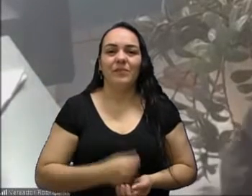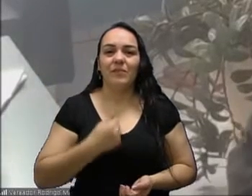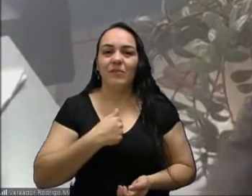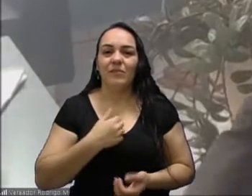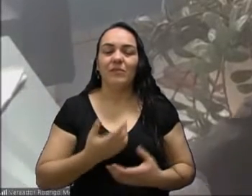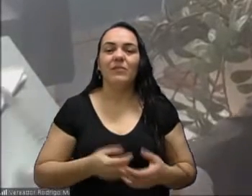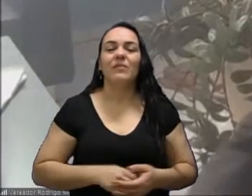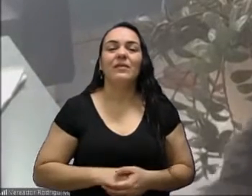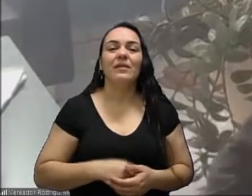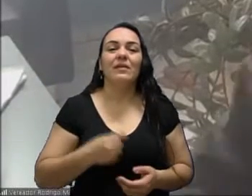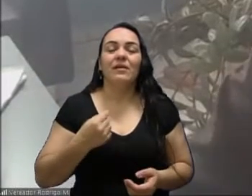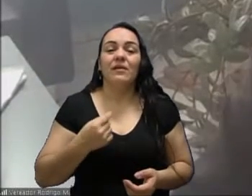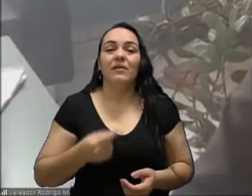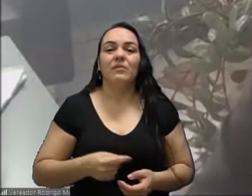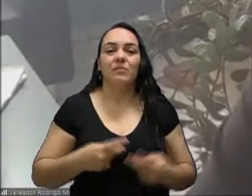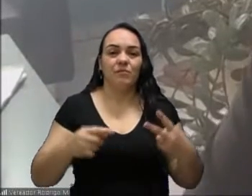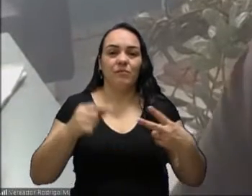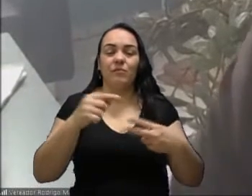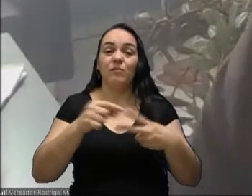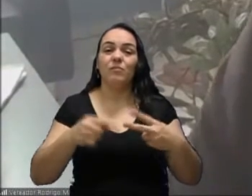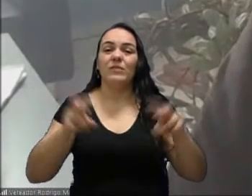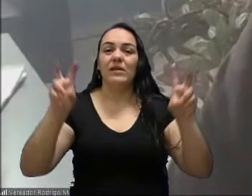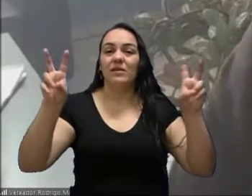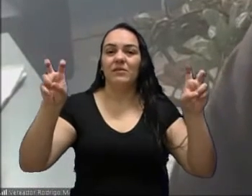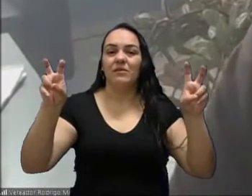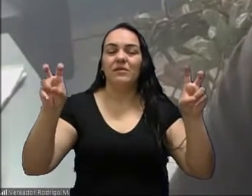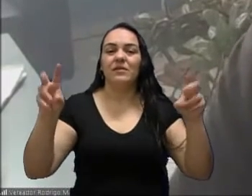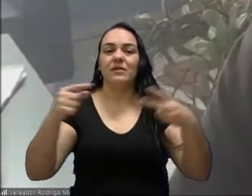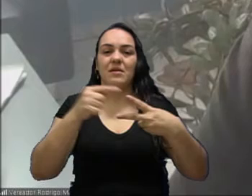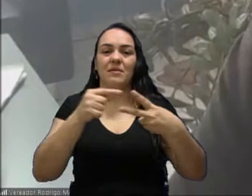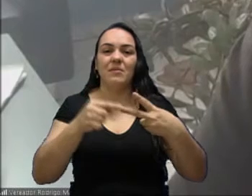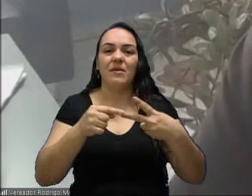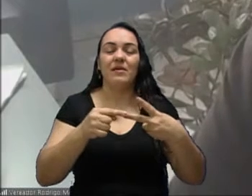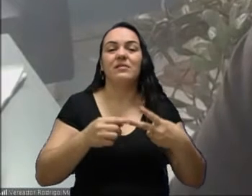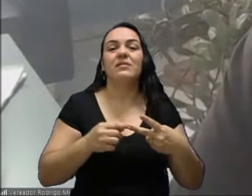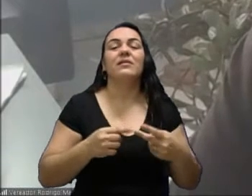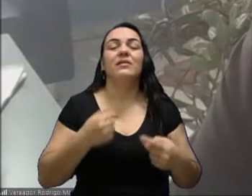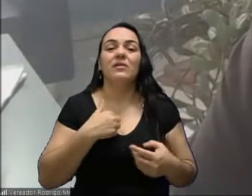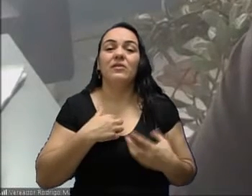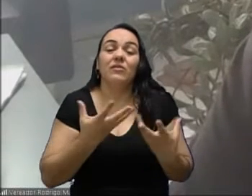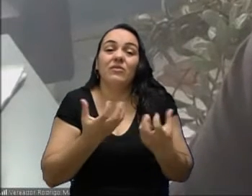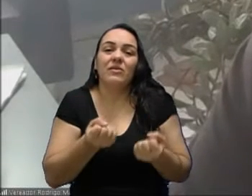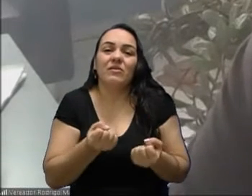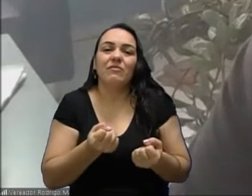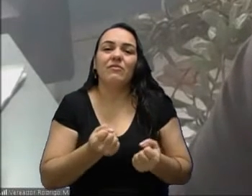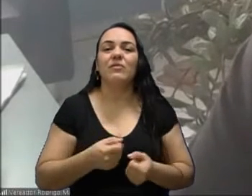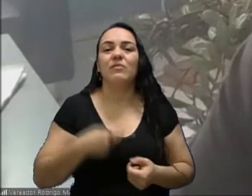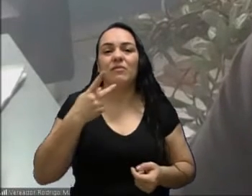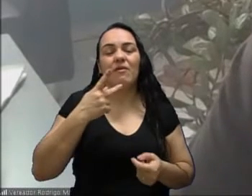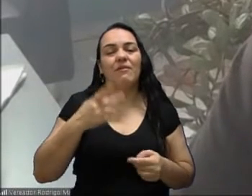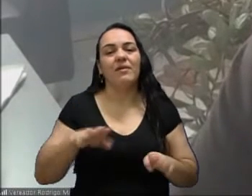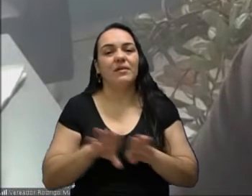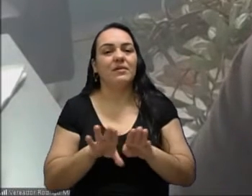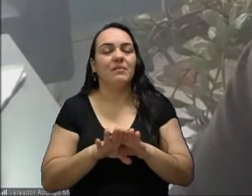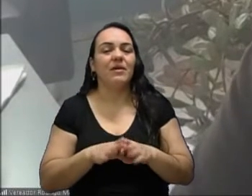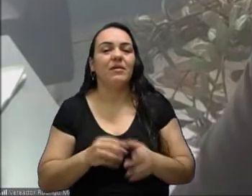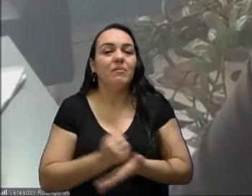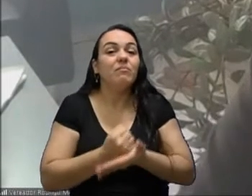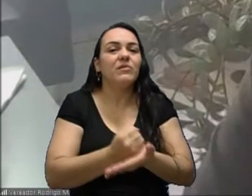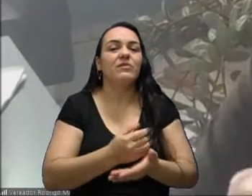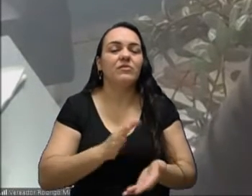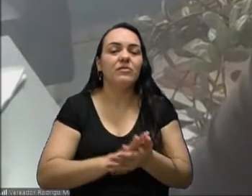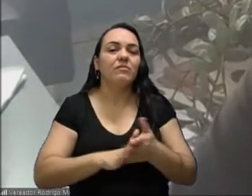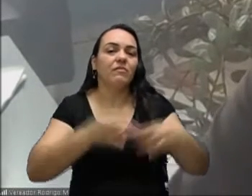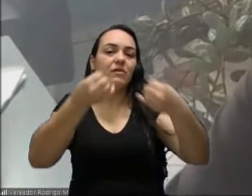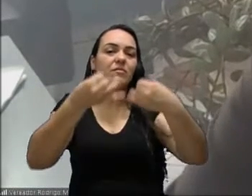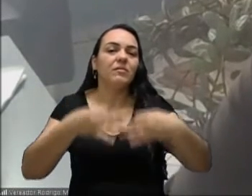Presidente, aqui eu levei dois temas pro presidente, pessoal, e eu queria ver se o senhor poderia dar algum encaminhamento nesses temas, eu vou explicar